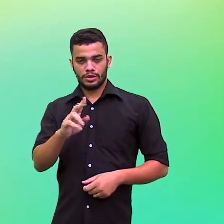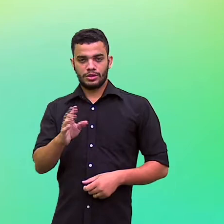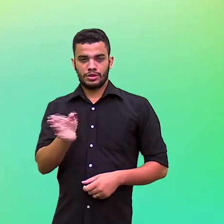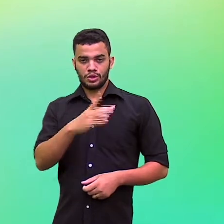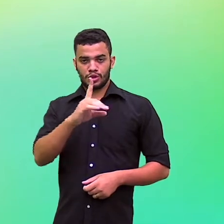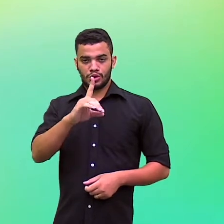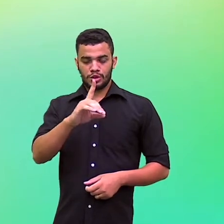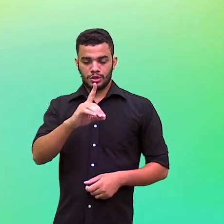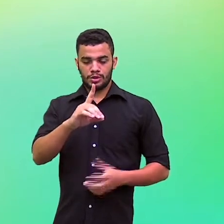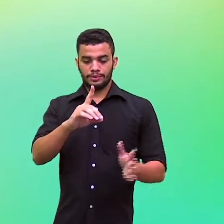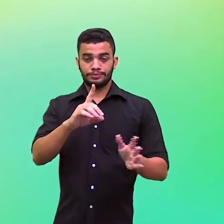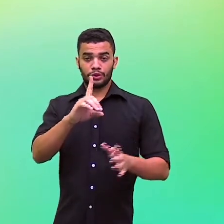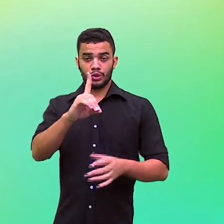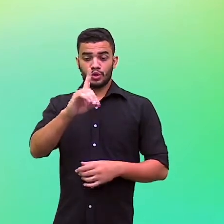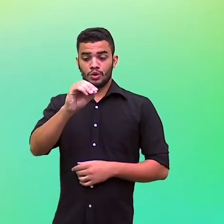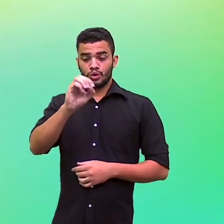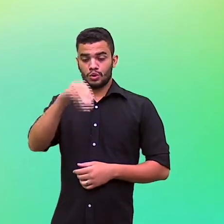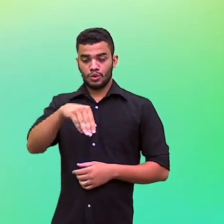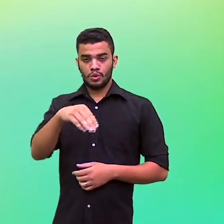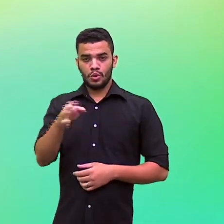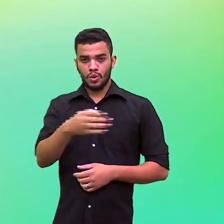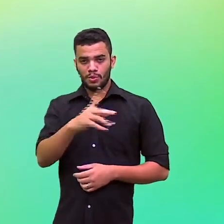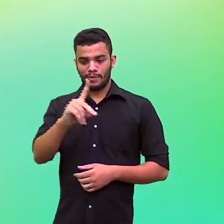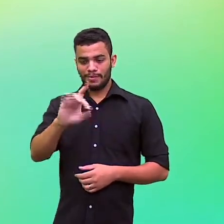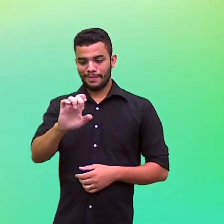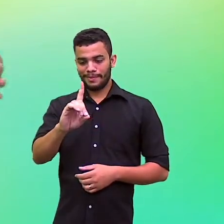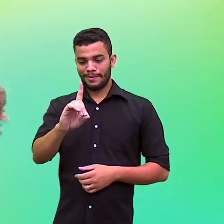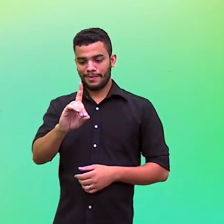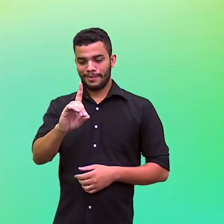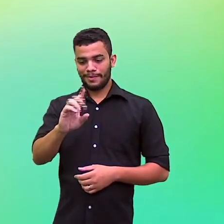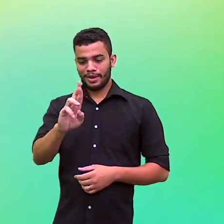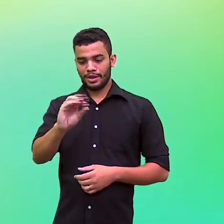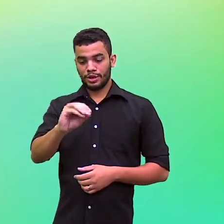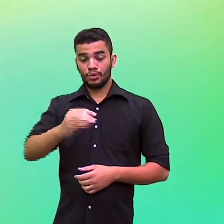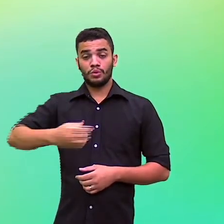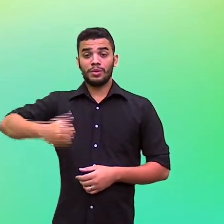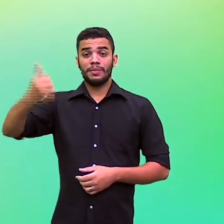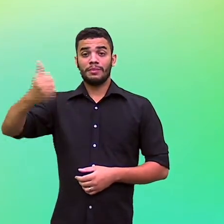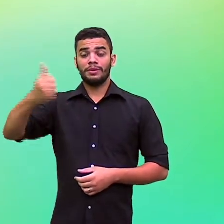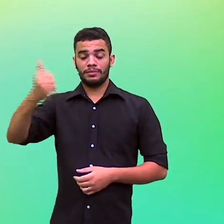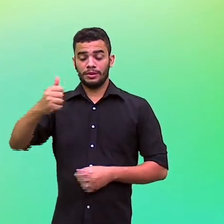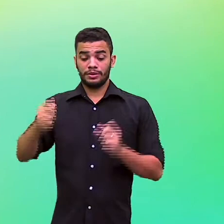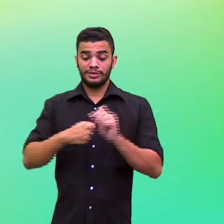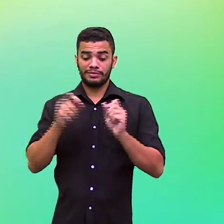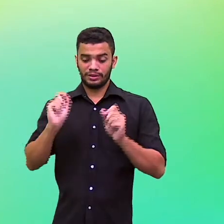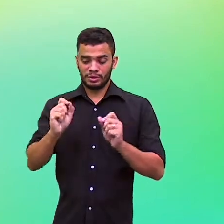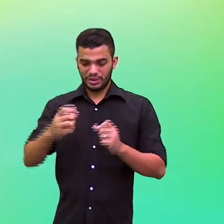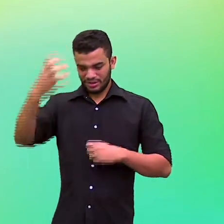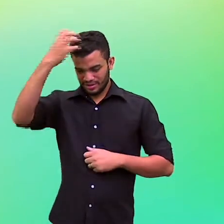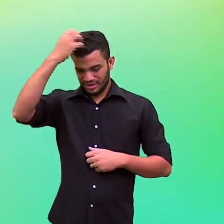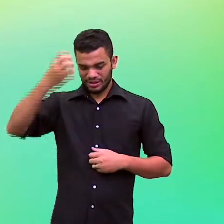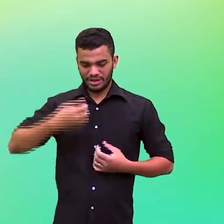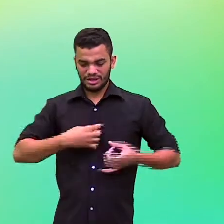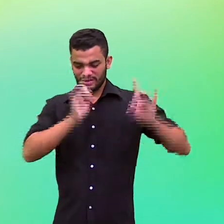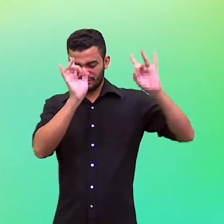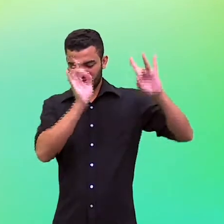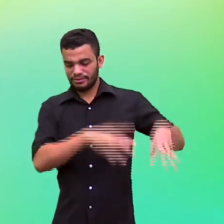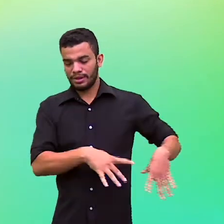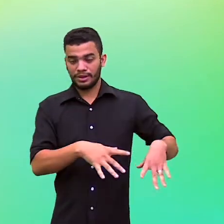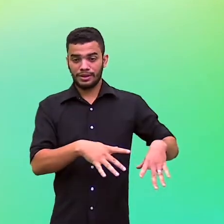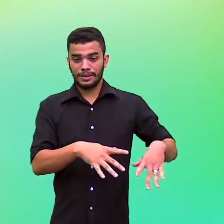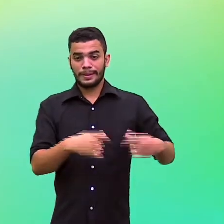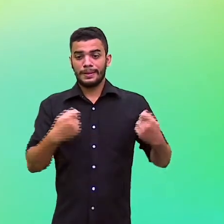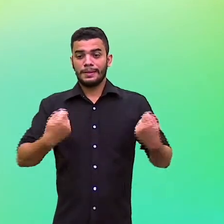foi que seu filho, o sucessor, era apenas uma criança e não tinha condições de reinar.